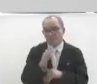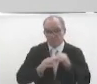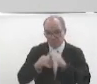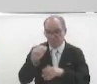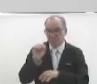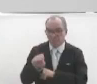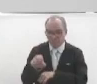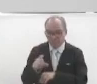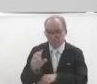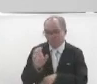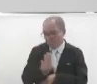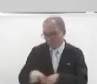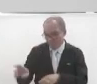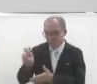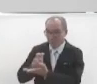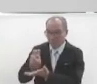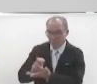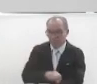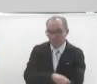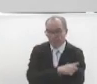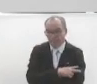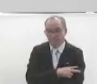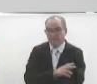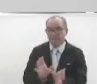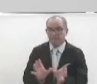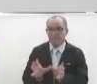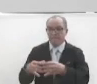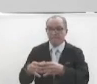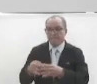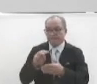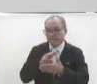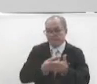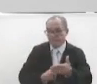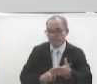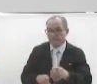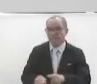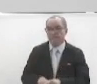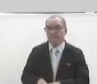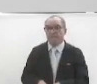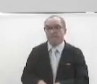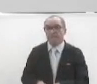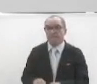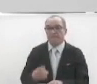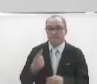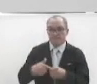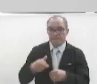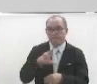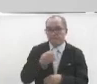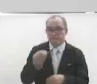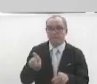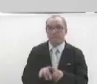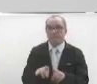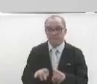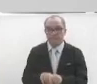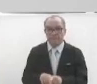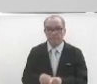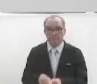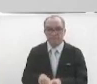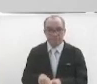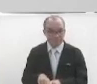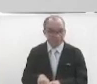profissionais da Educação Infantil e Fundamental integrantes do quadro do magistério do município de Rondonópolis